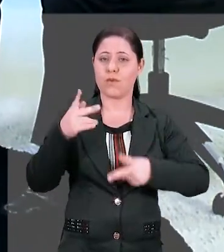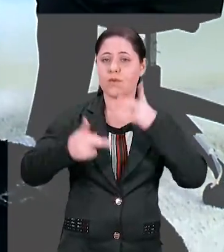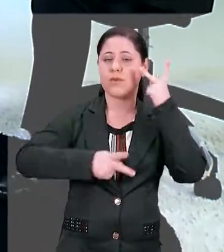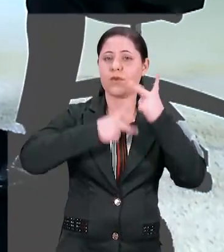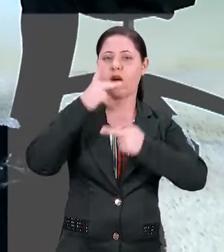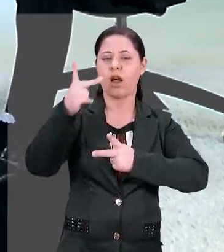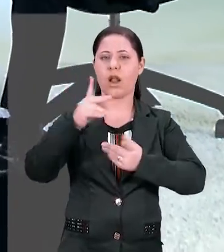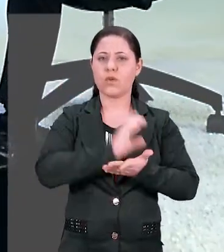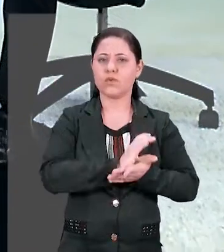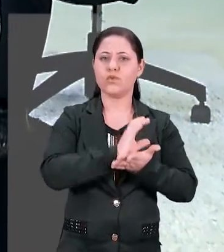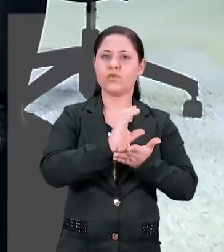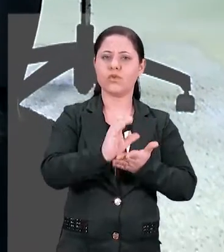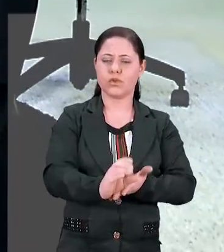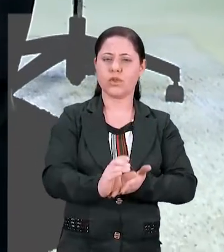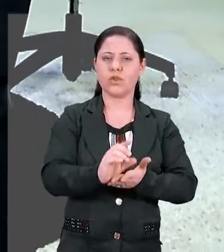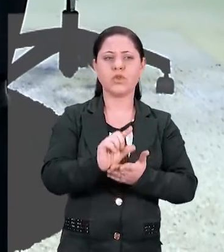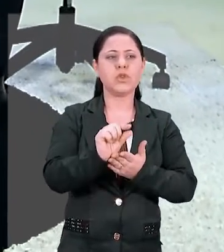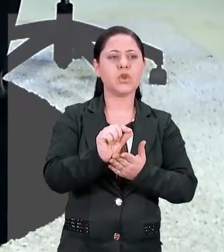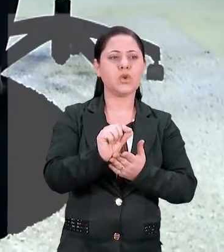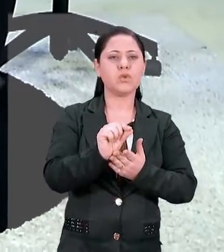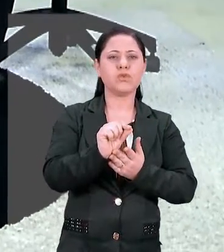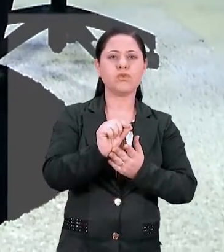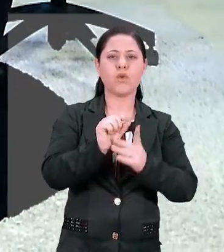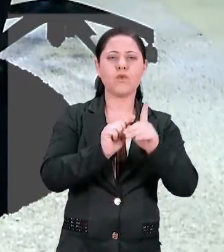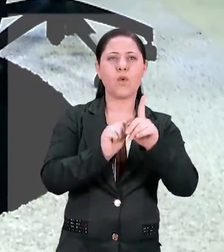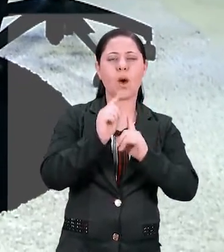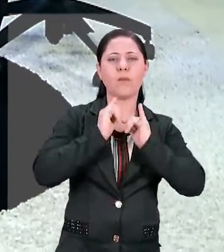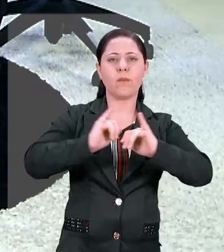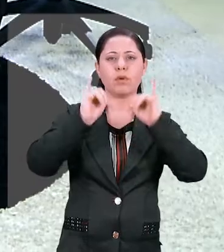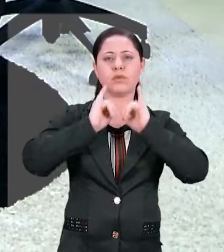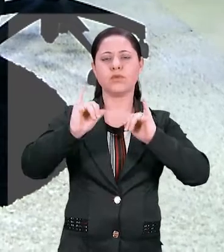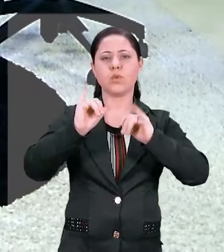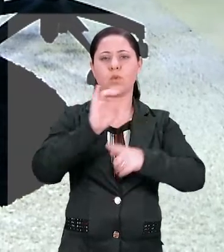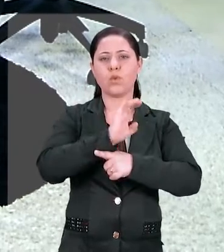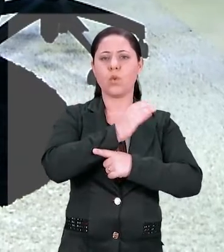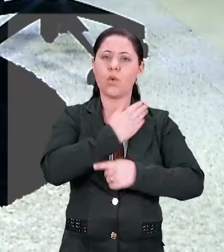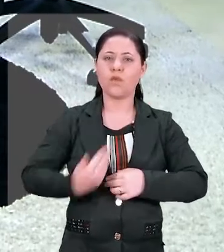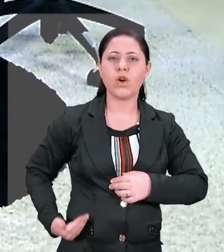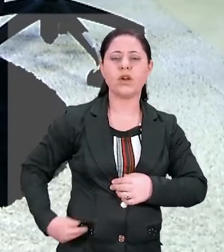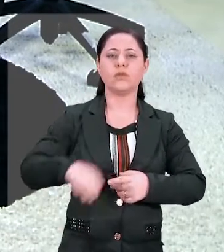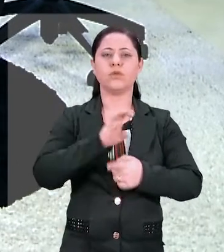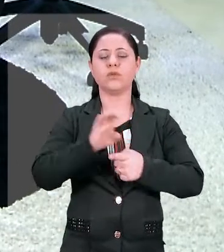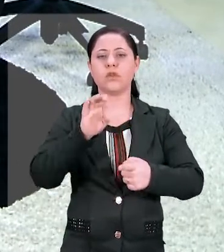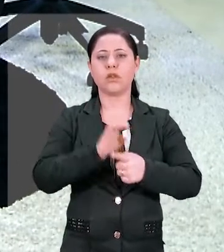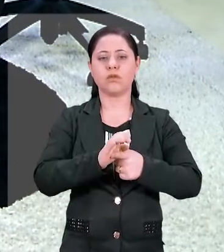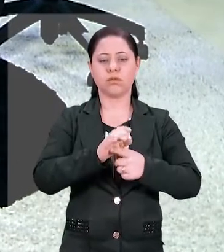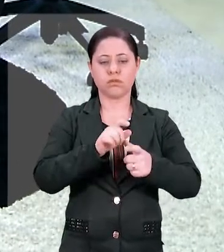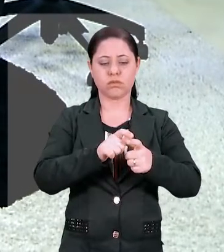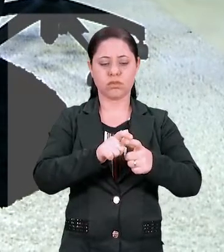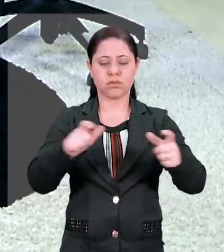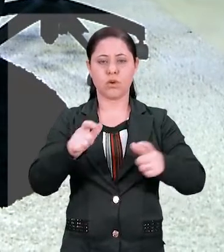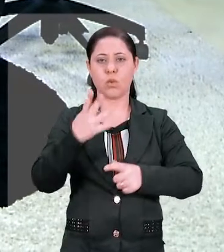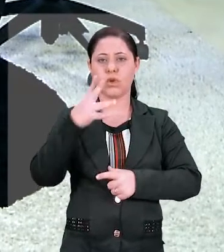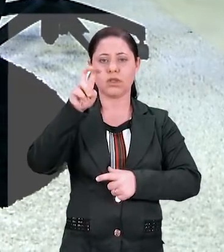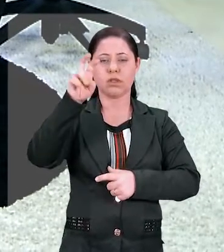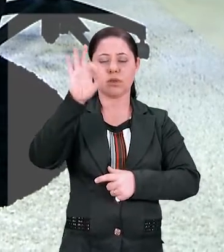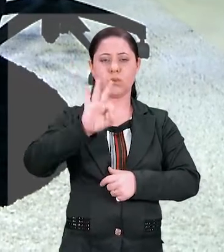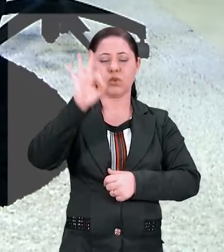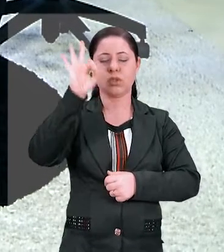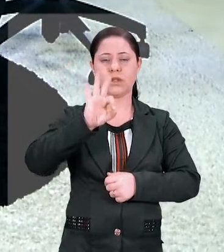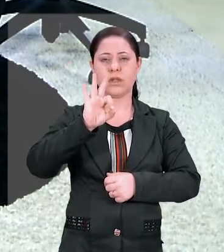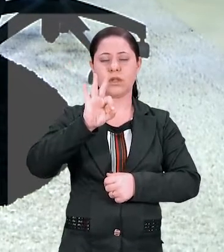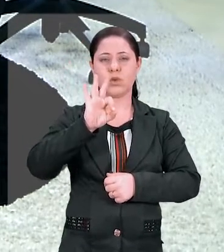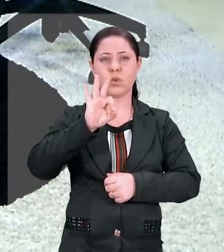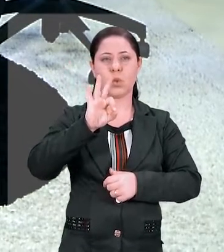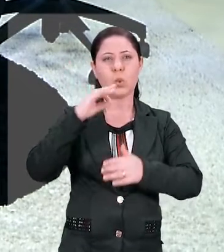falar sobre os investimentos que, de acordo com informações do governo do estado, aumentaram em 45% nos últimos